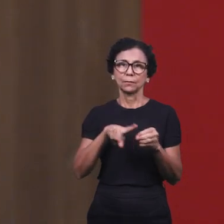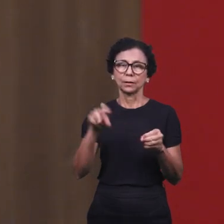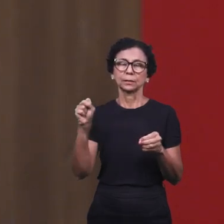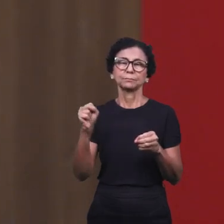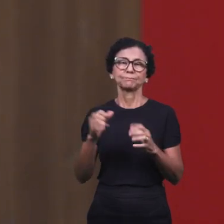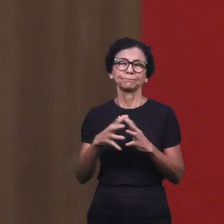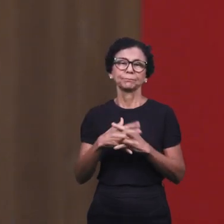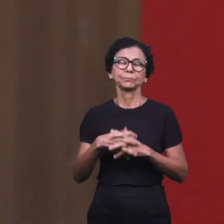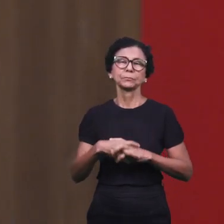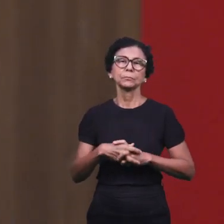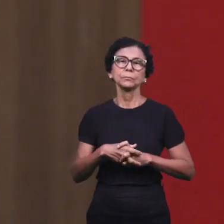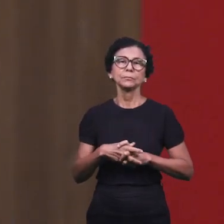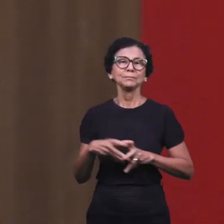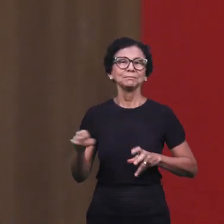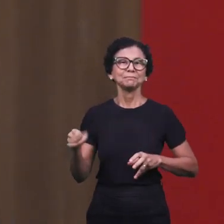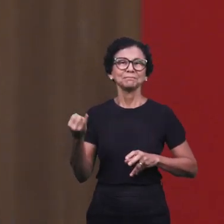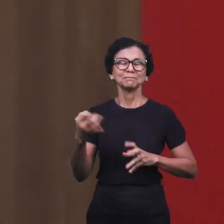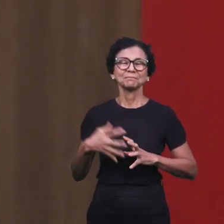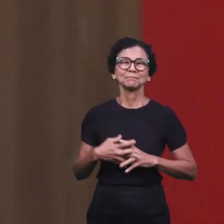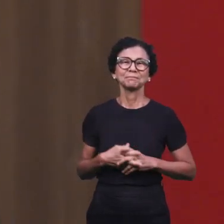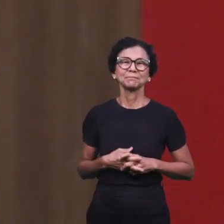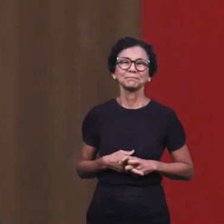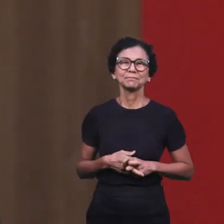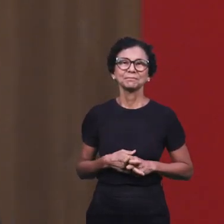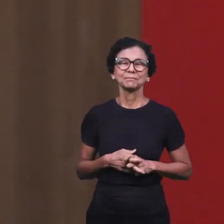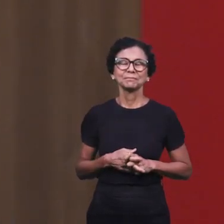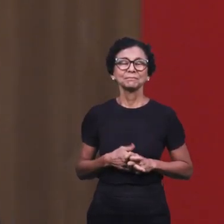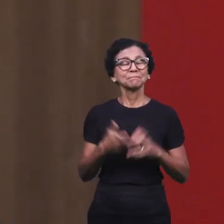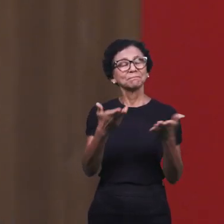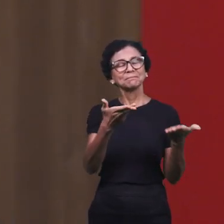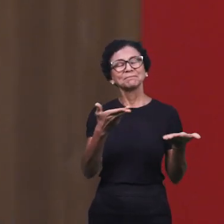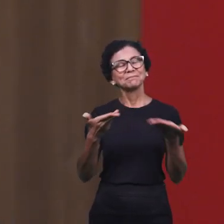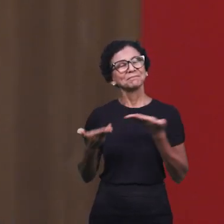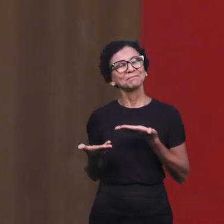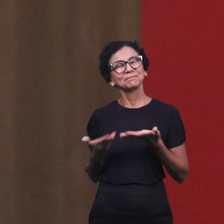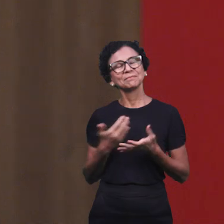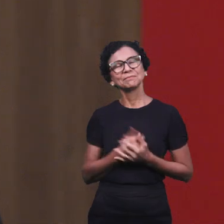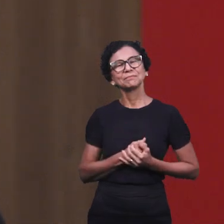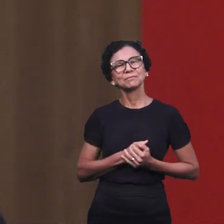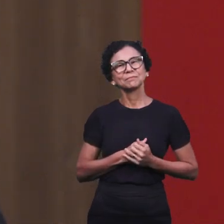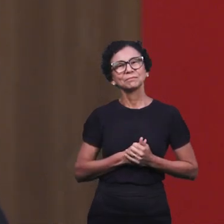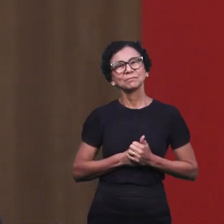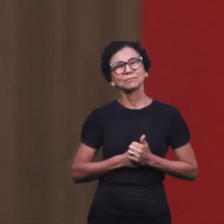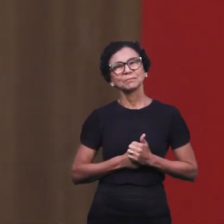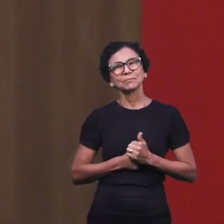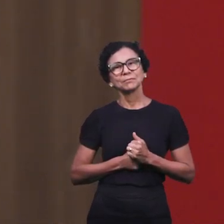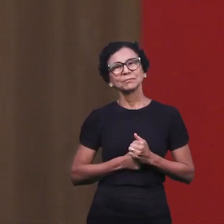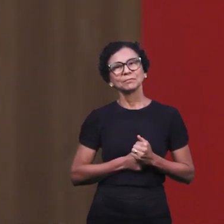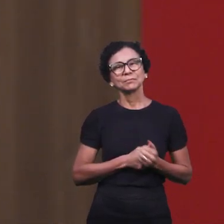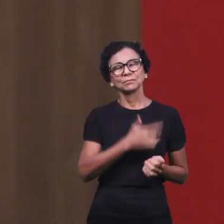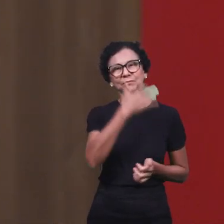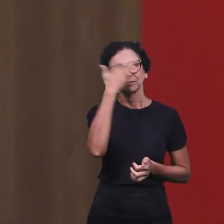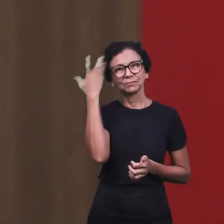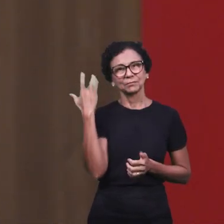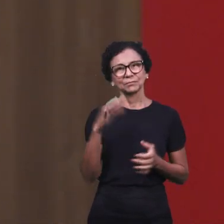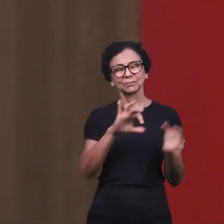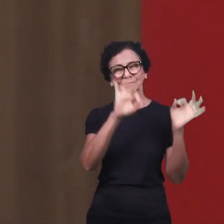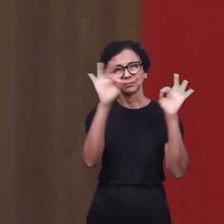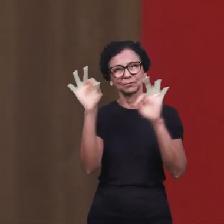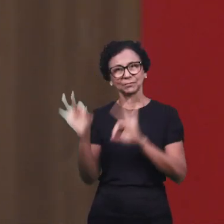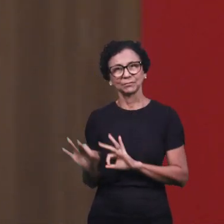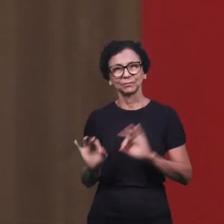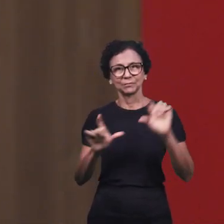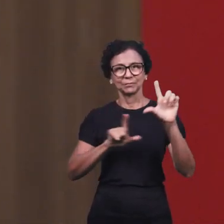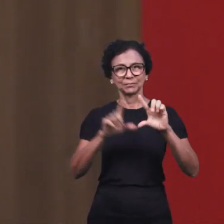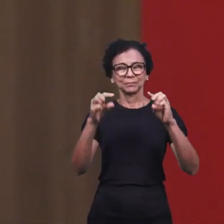gostaria até mesmo de aproveitar aqui para fazer um convite àqueles que estão nos assistindo pela TV